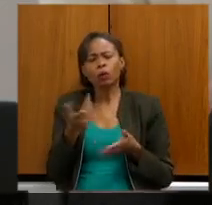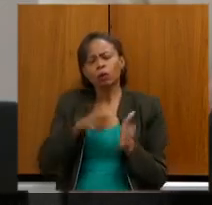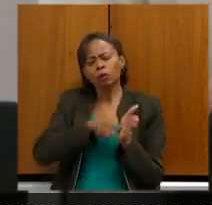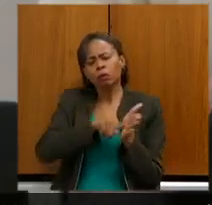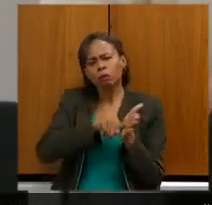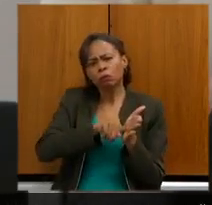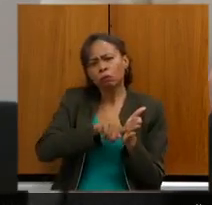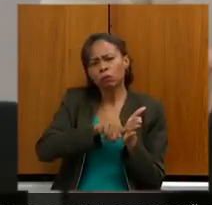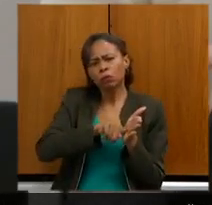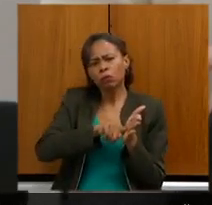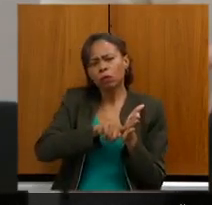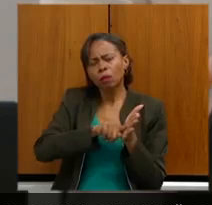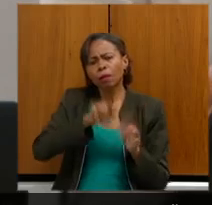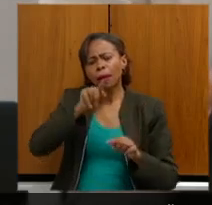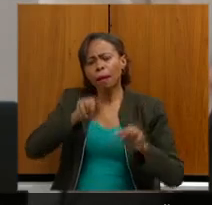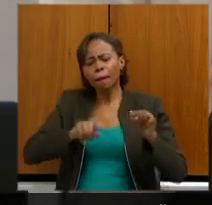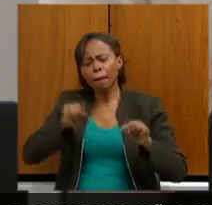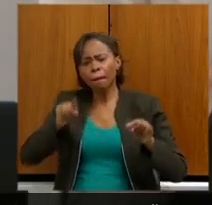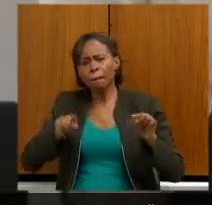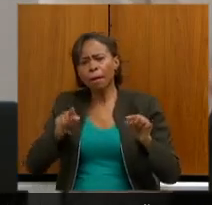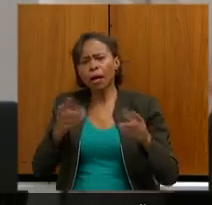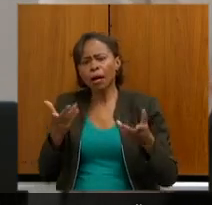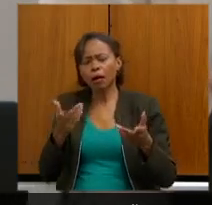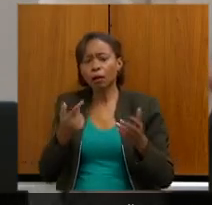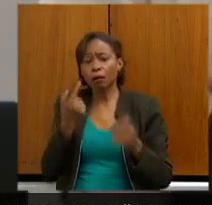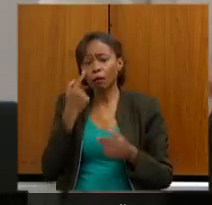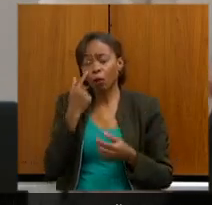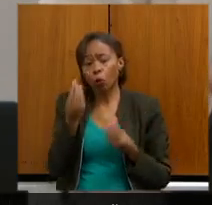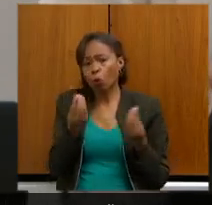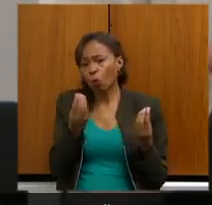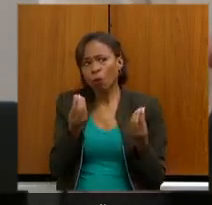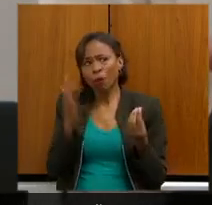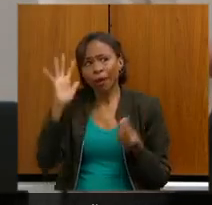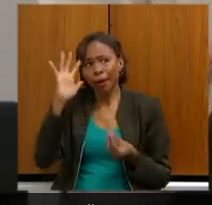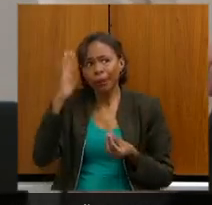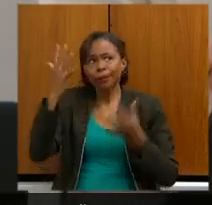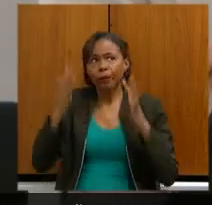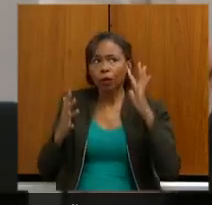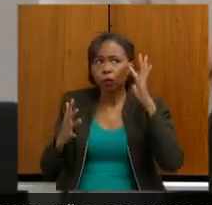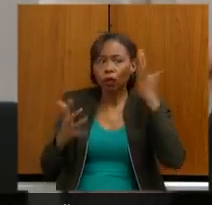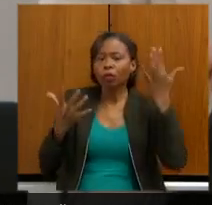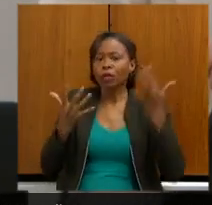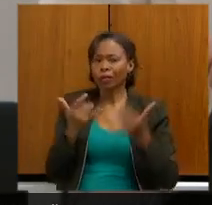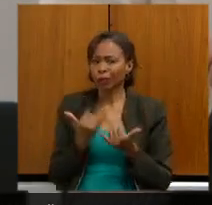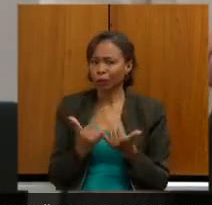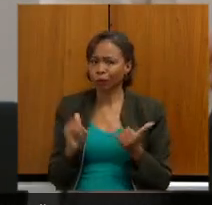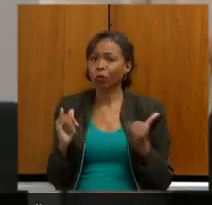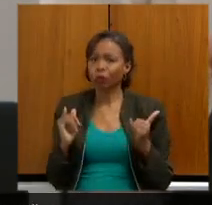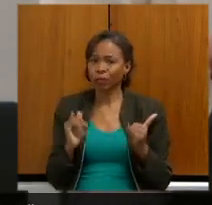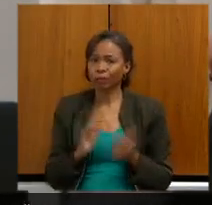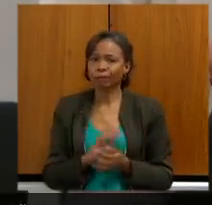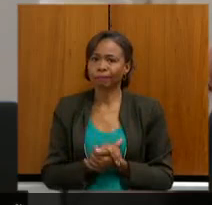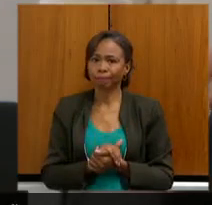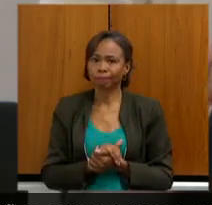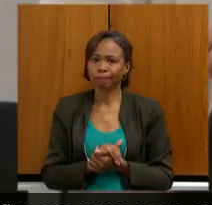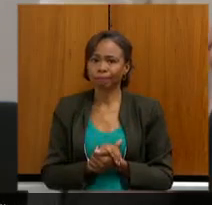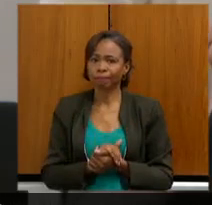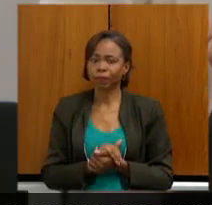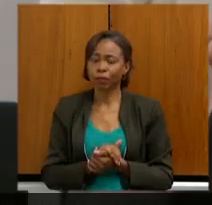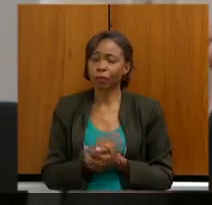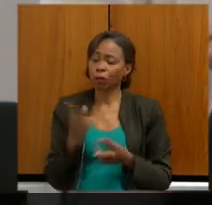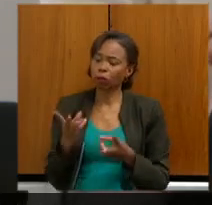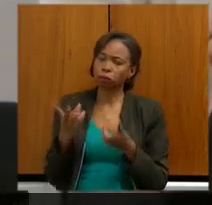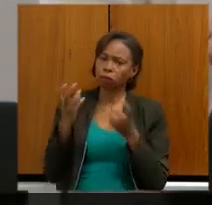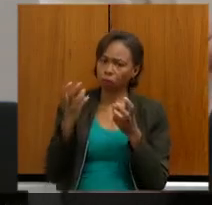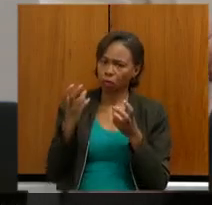medir a produtividade da mesa na solução dos conflitos nós precisamos ouvir reconstruir no